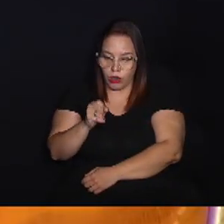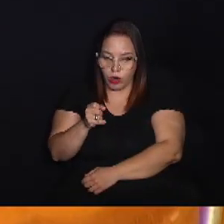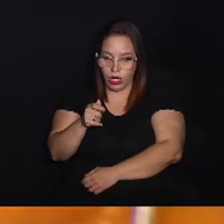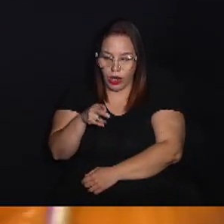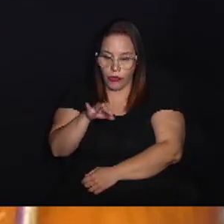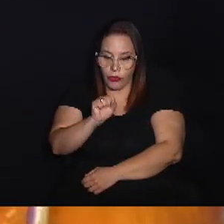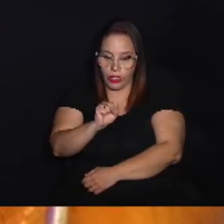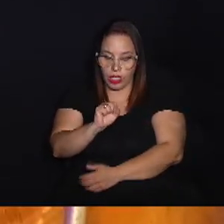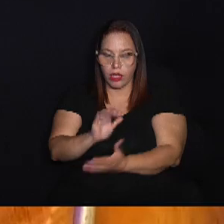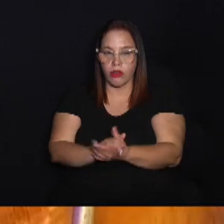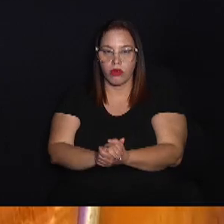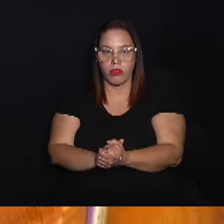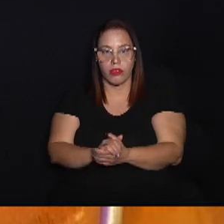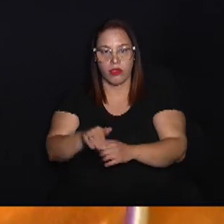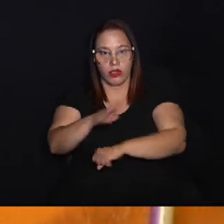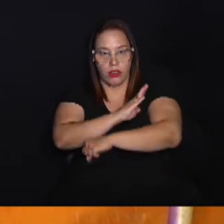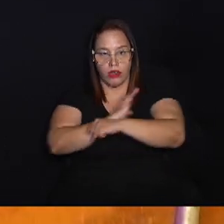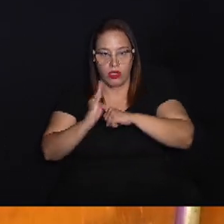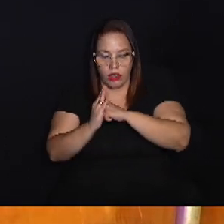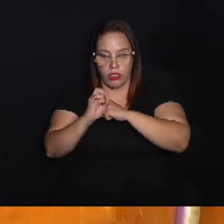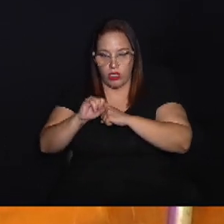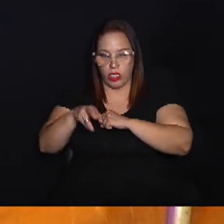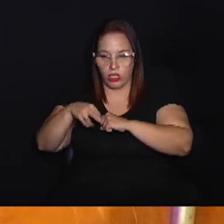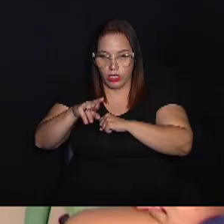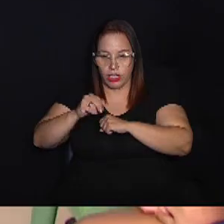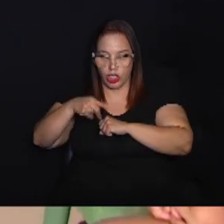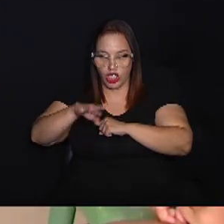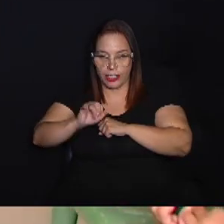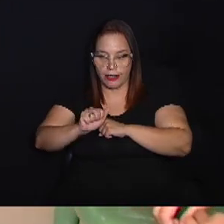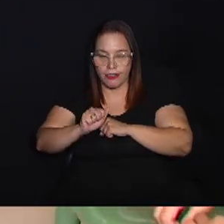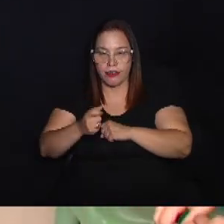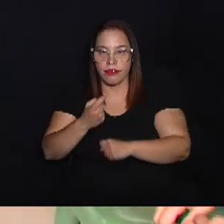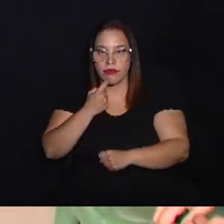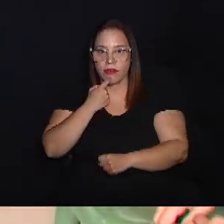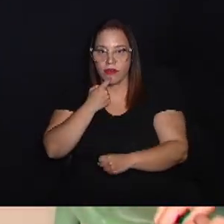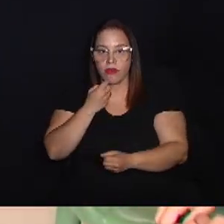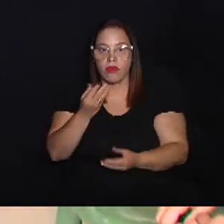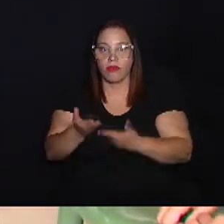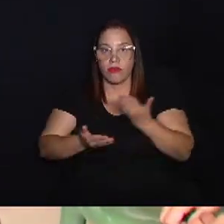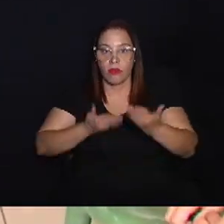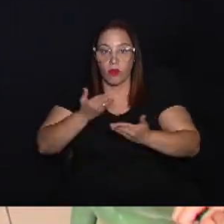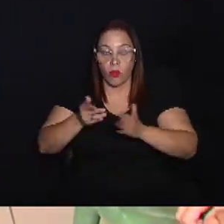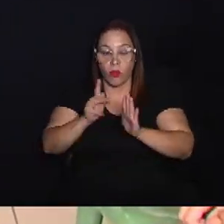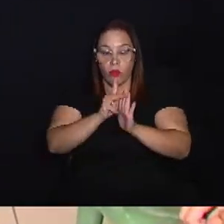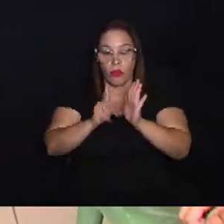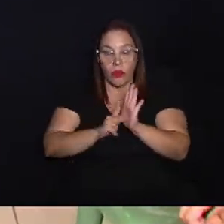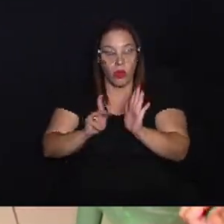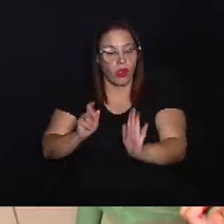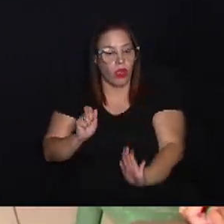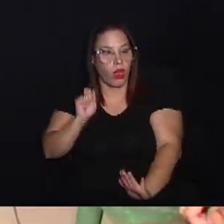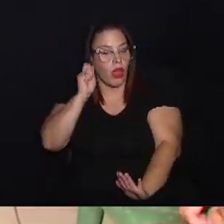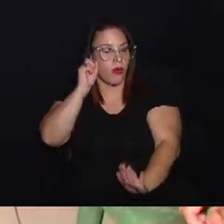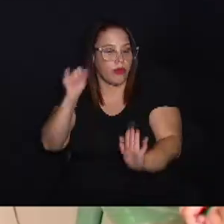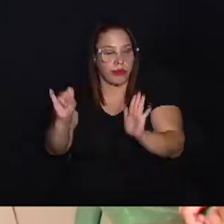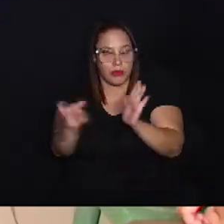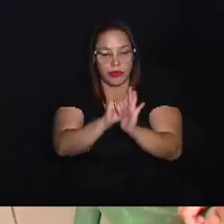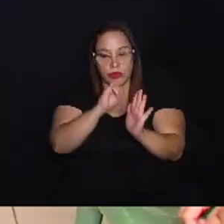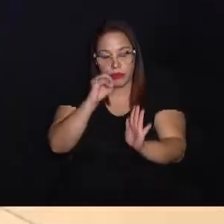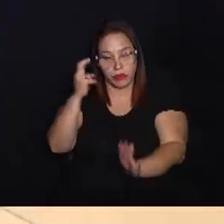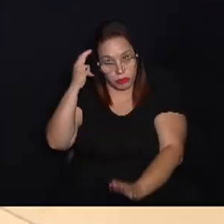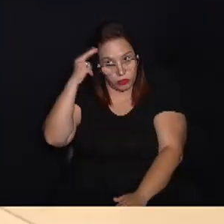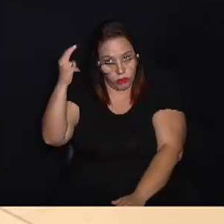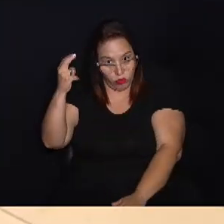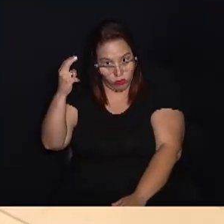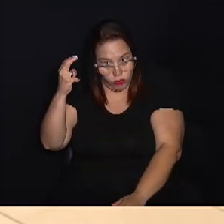dos Santos, do bairro Jardim Regina, em Campinas, que por meio do programa Raízes, Identidade e Cultura